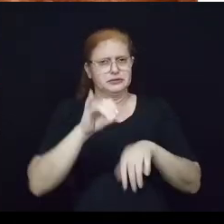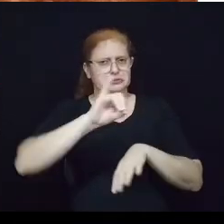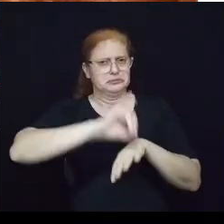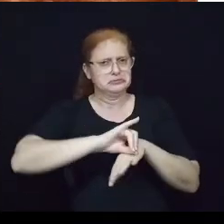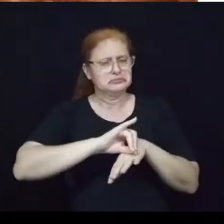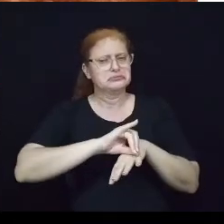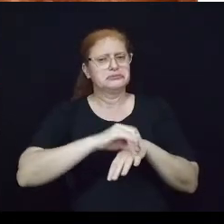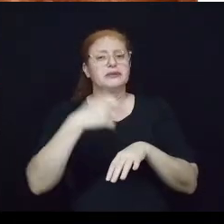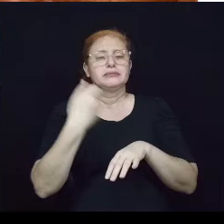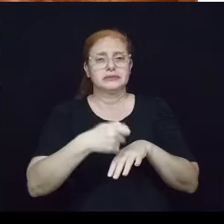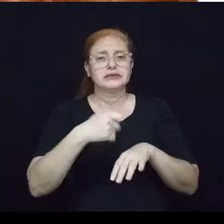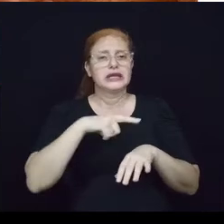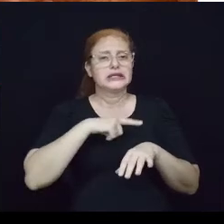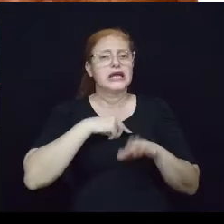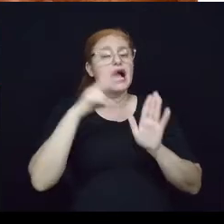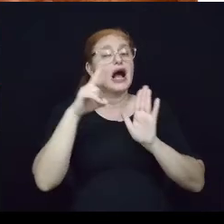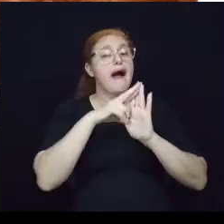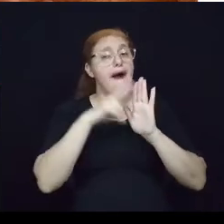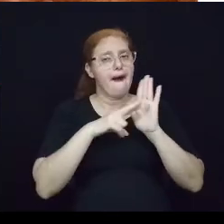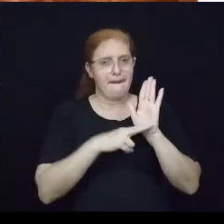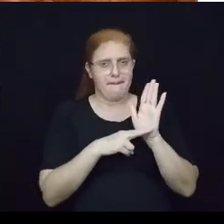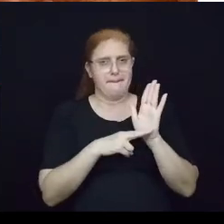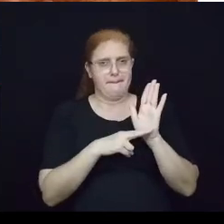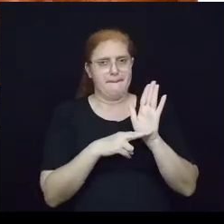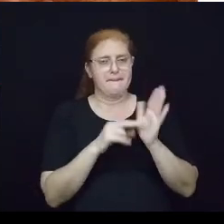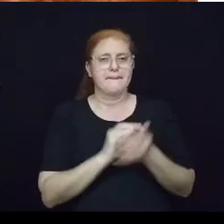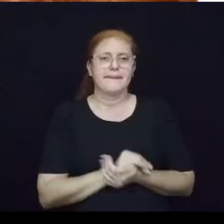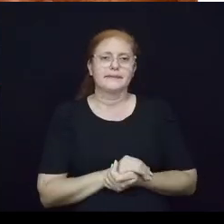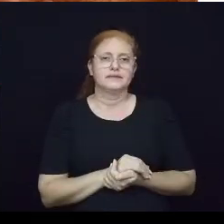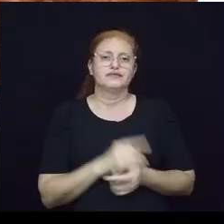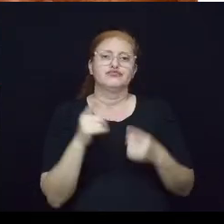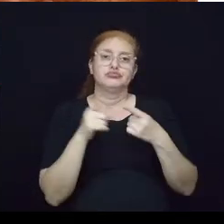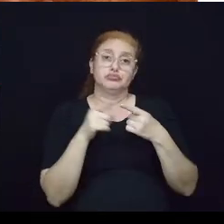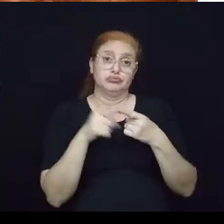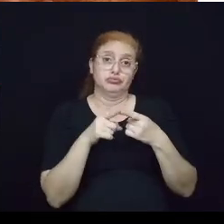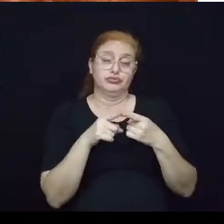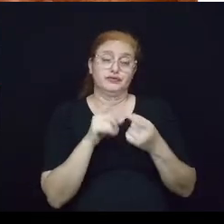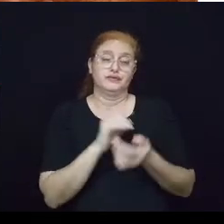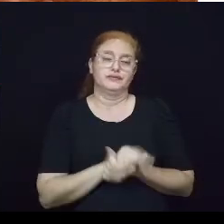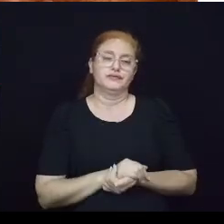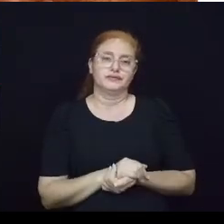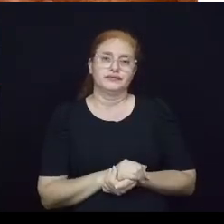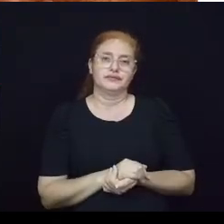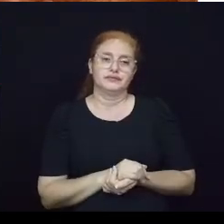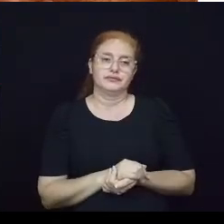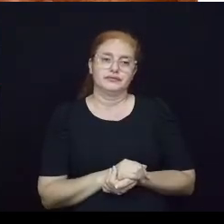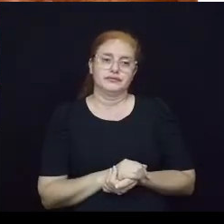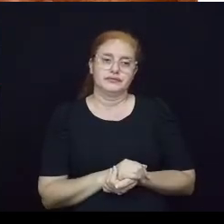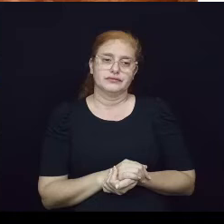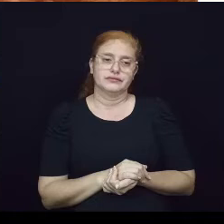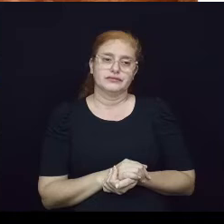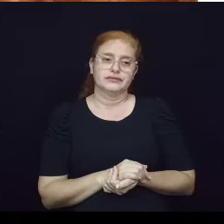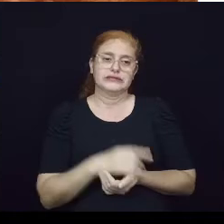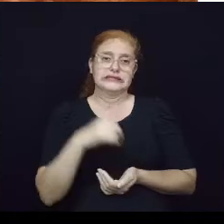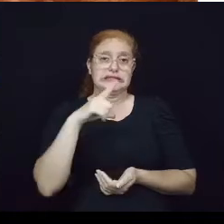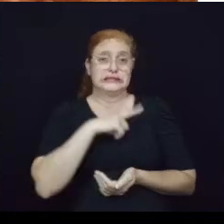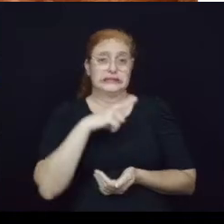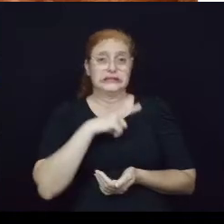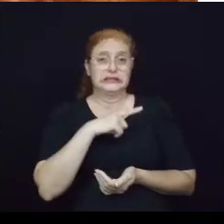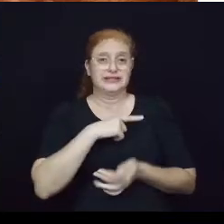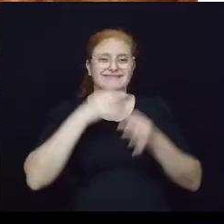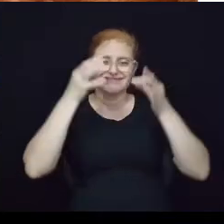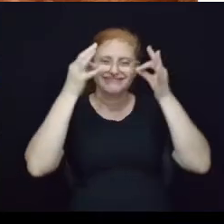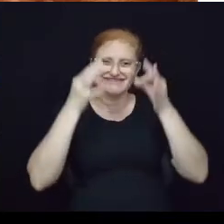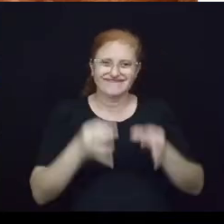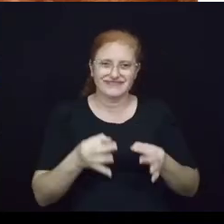tem que obedecer alguns critérios, assim. Um dos critérios é eu ter a